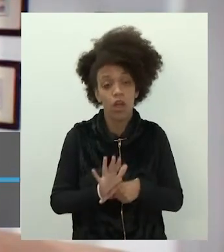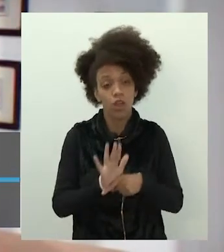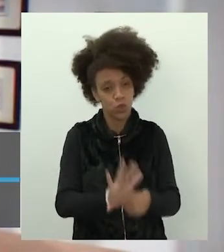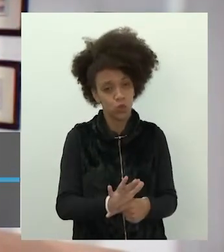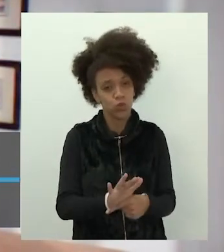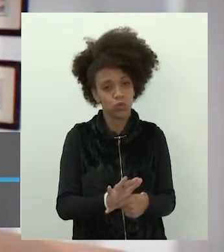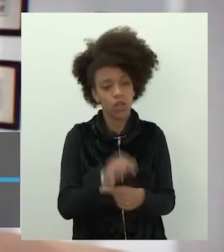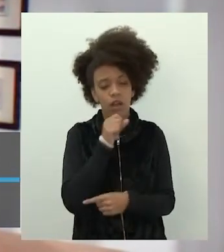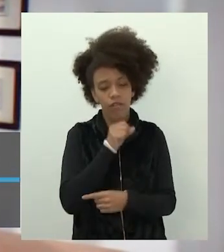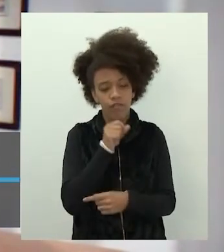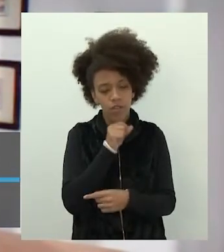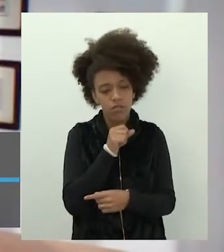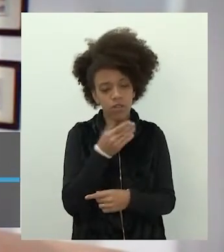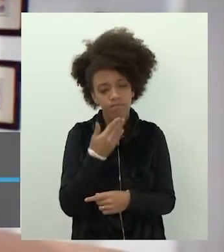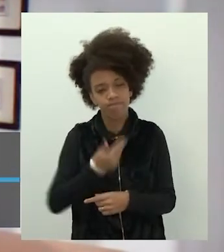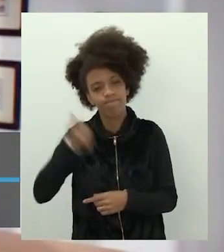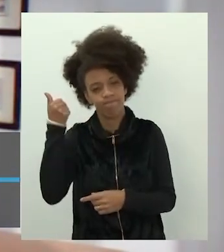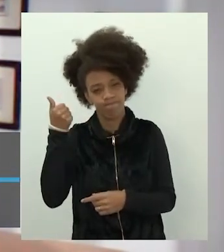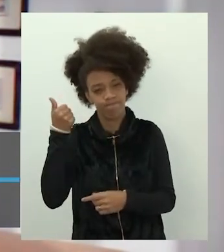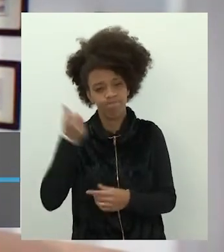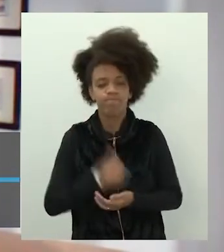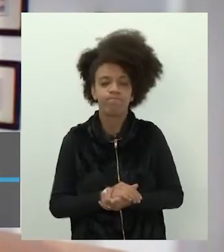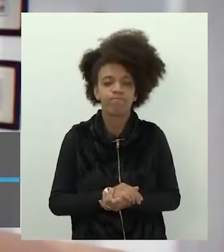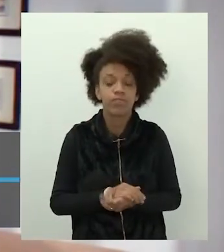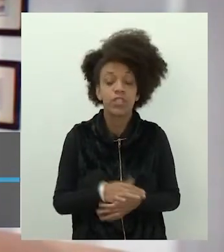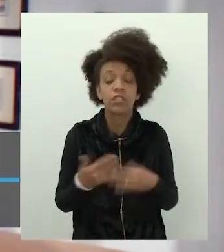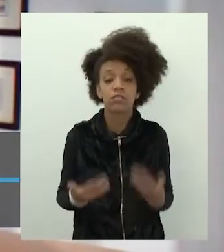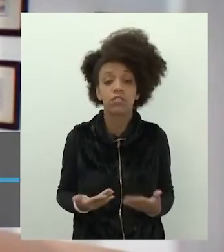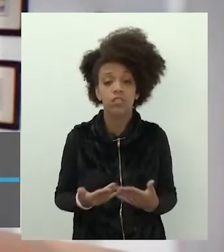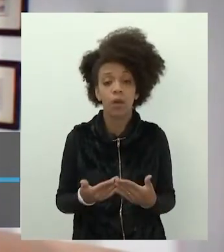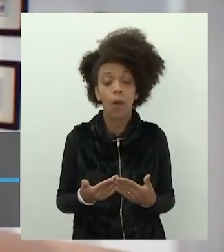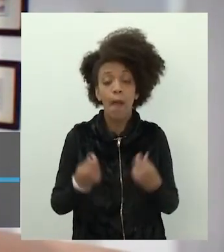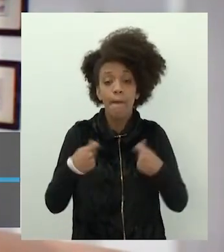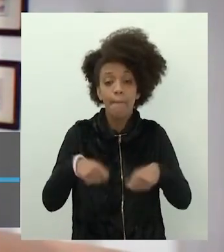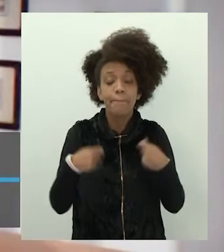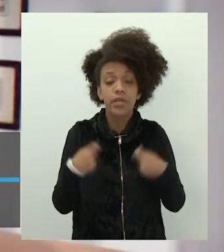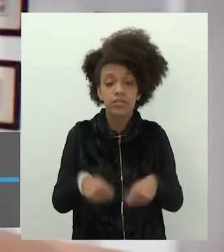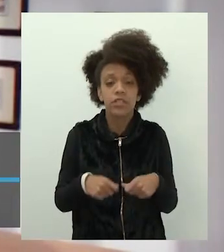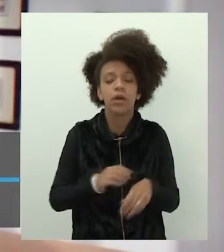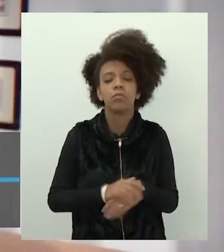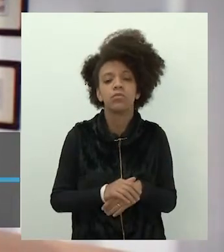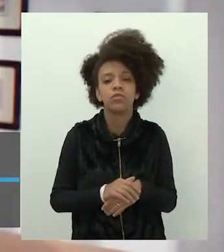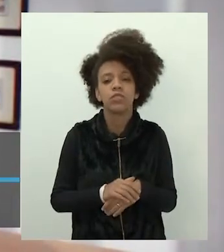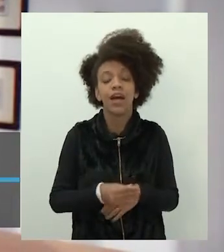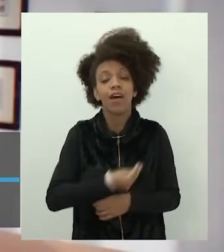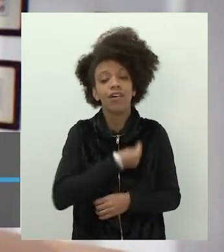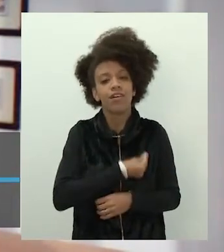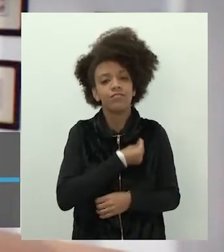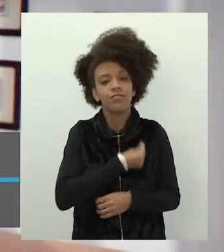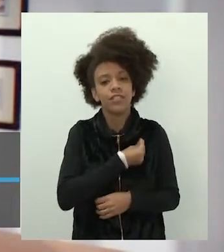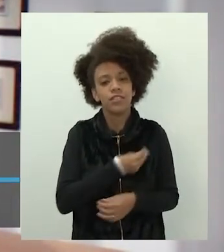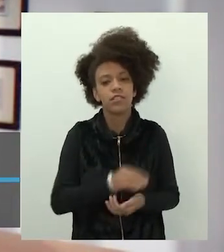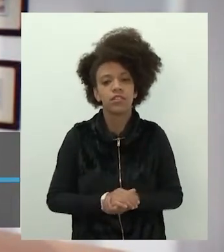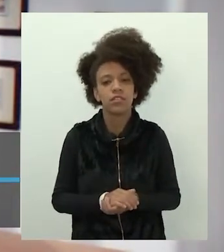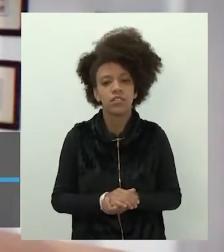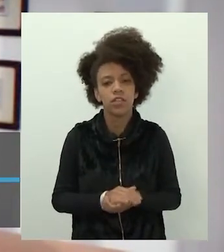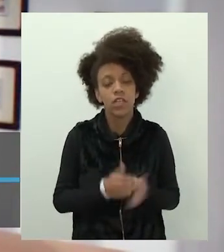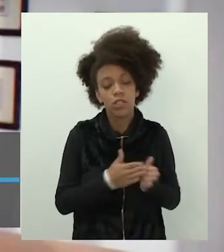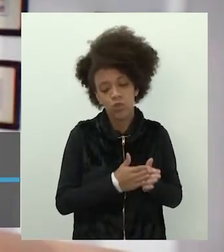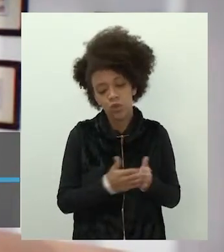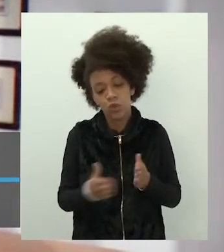ajuda a envelhecer bem. Então, nós devemos, durante a vida, enquanto